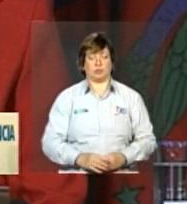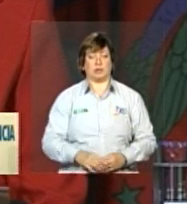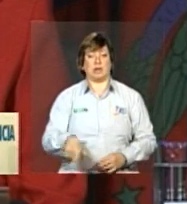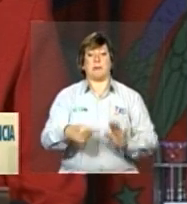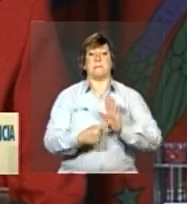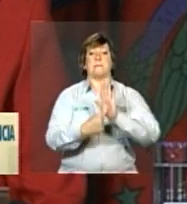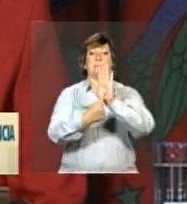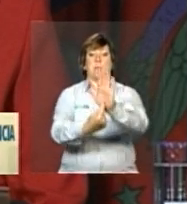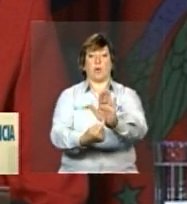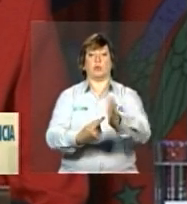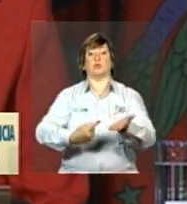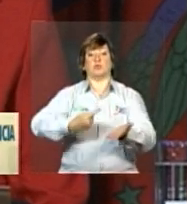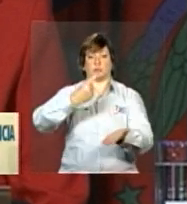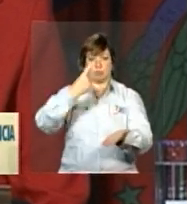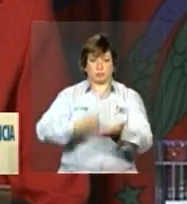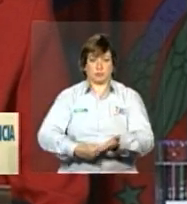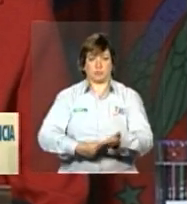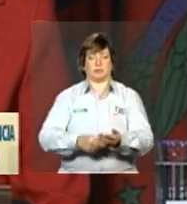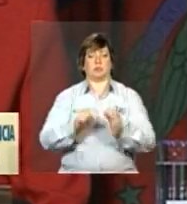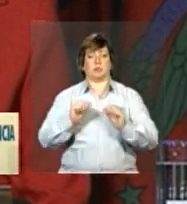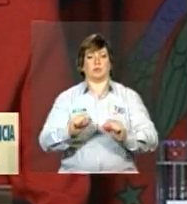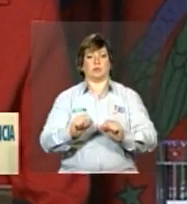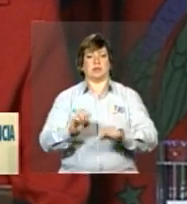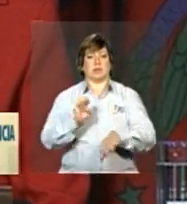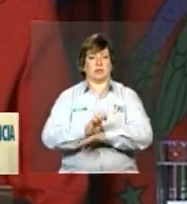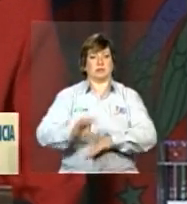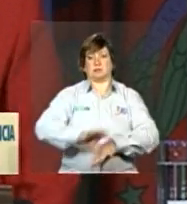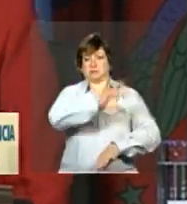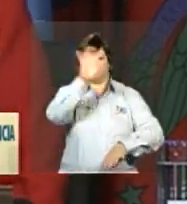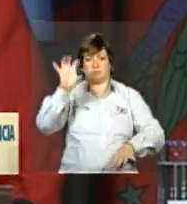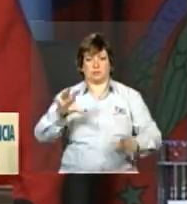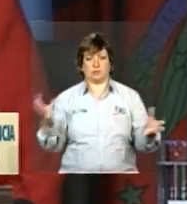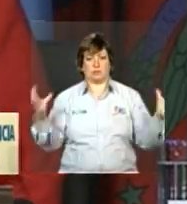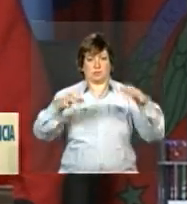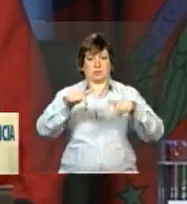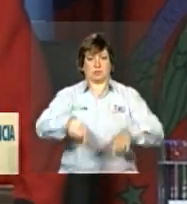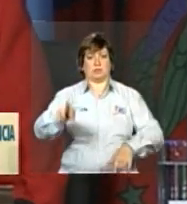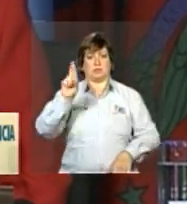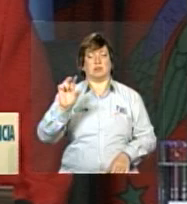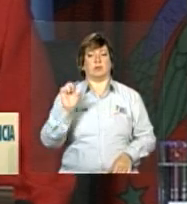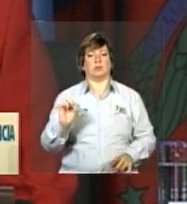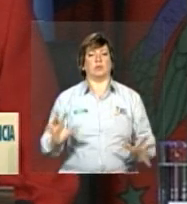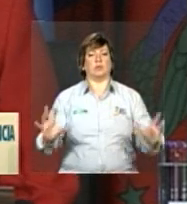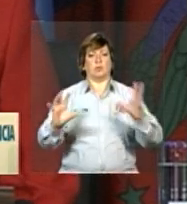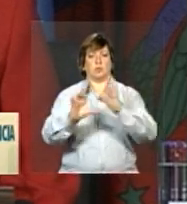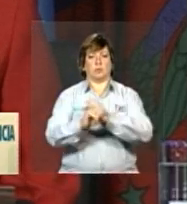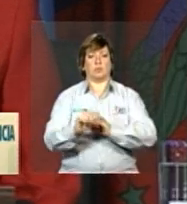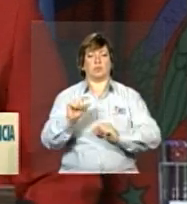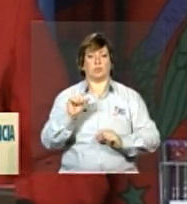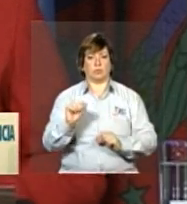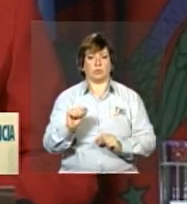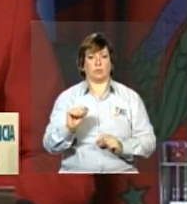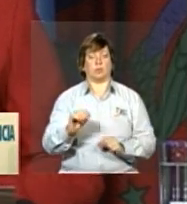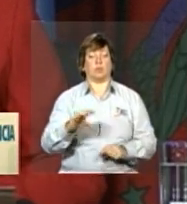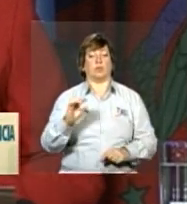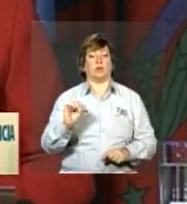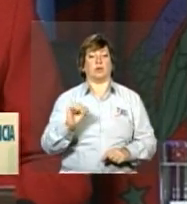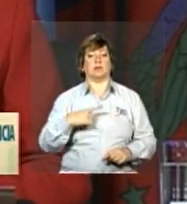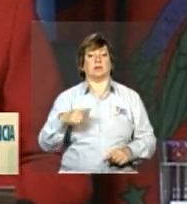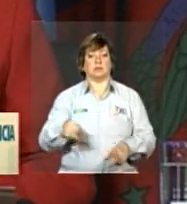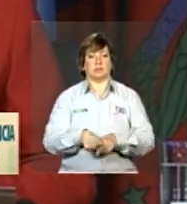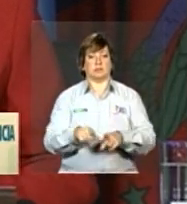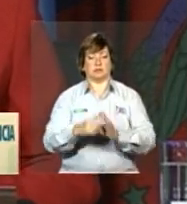indica o compromisso dos Estados, aqui representados, com a complexa e urgente agenda do